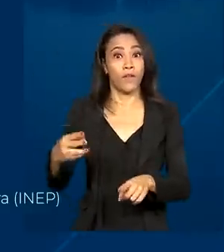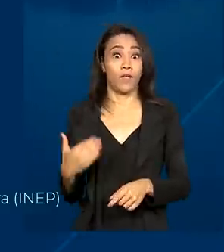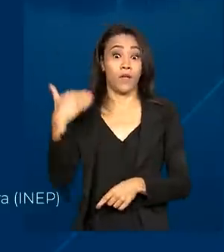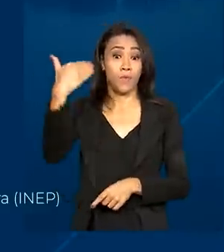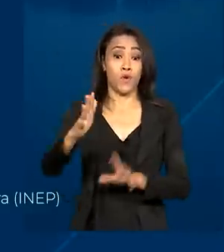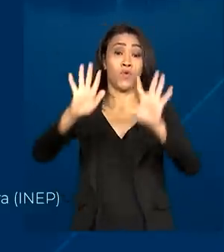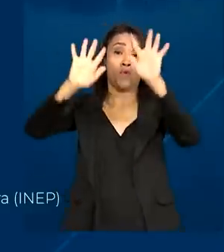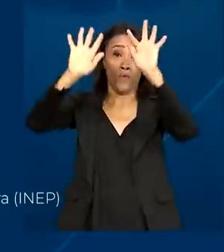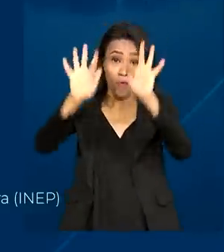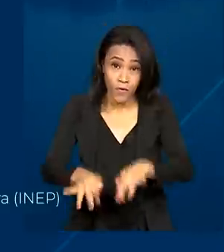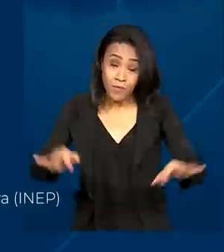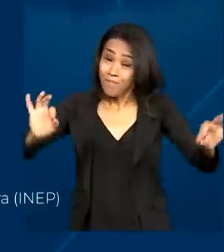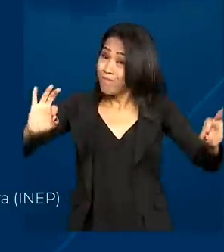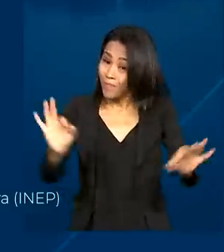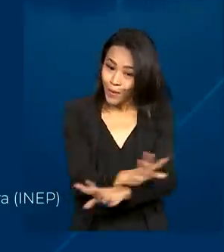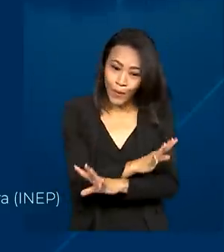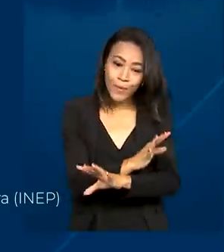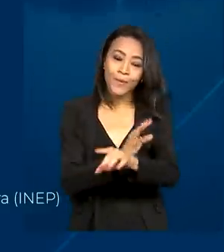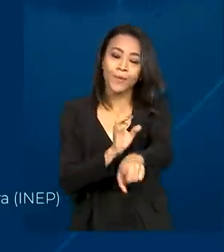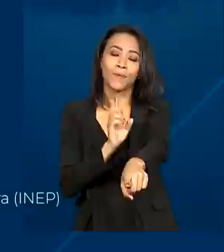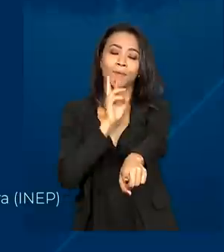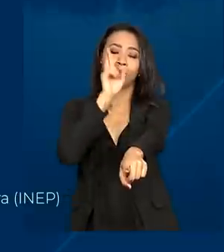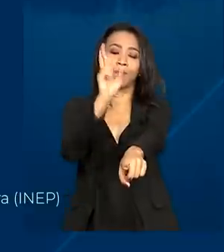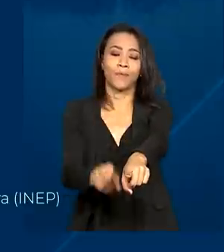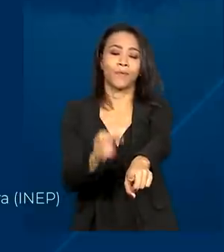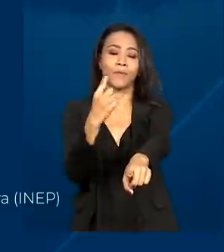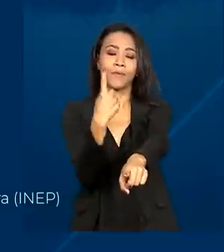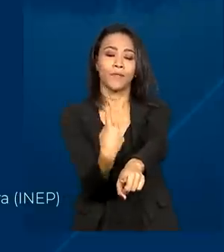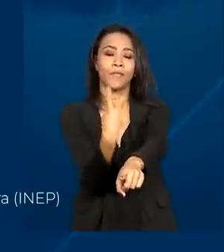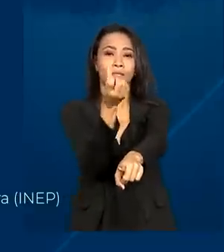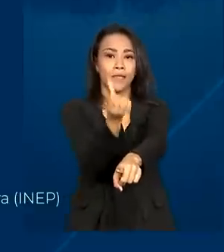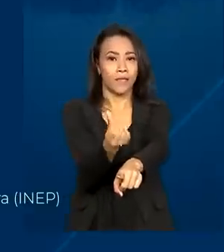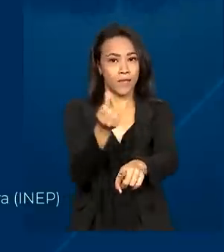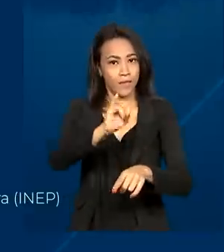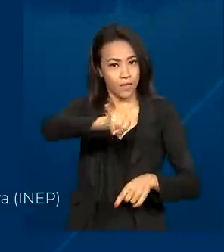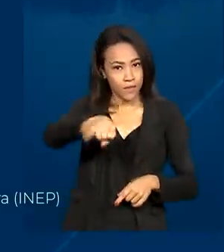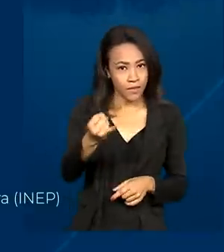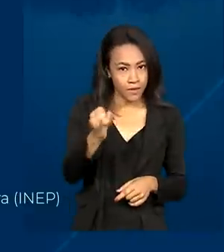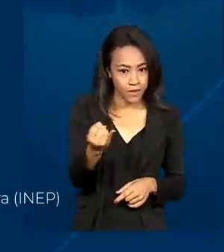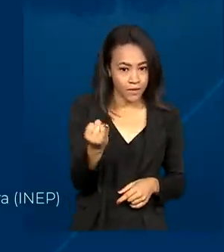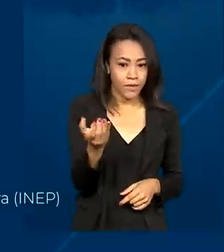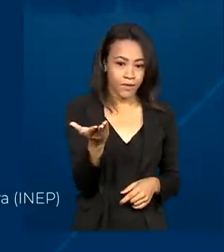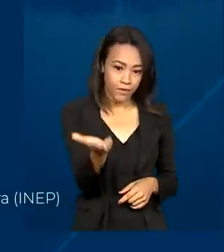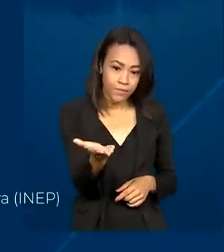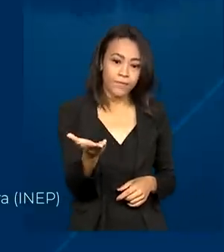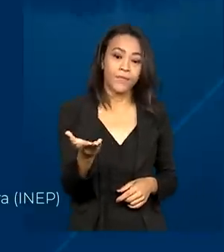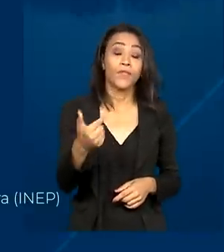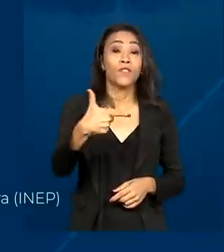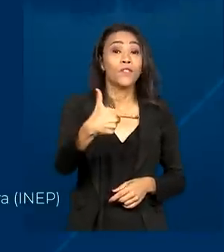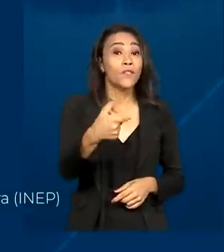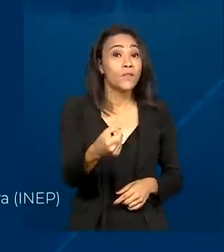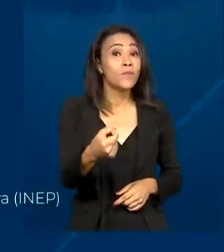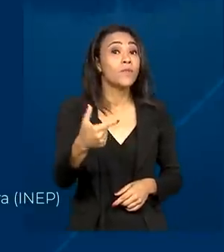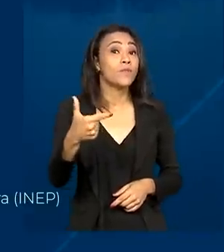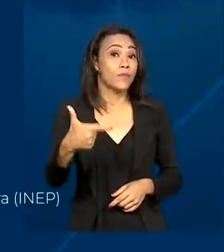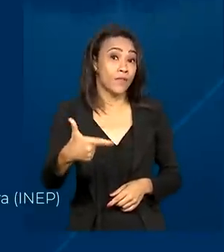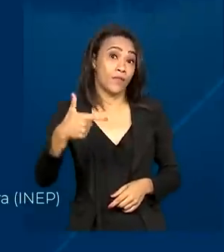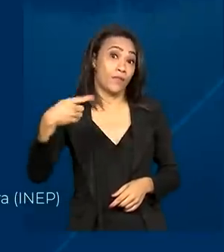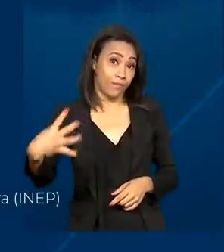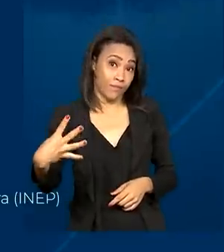final o exame está previsto para ser divulgado no dia 16 de janeiro de